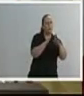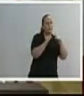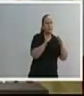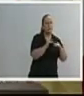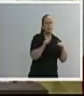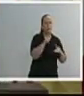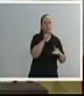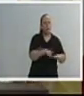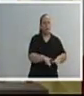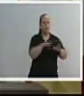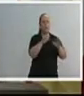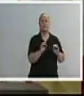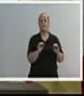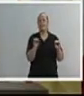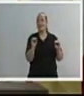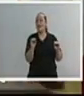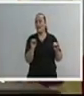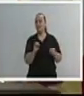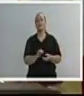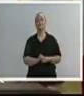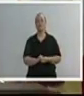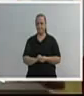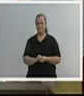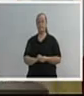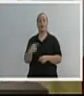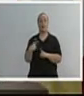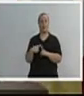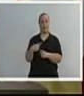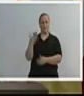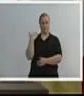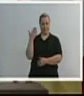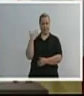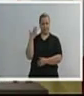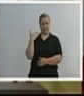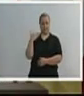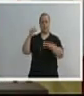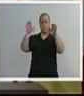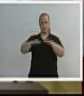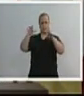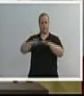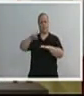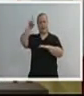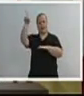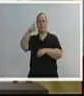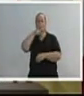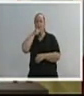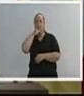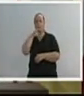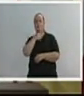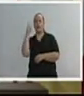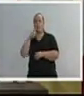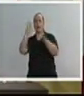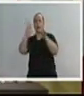certo? Aquelas ruas que sempre alagavam ali, davam uma trovoada lá, por quê? Porque o rio estava assoreado. Hoje isso não existe